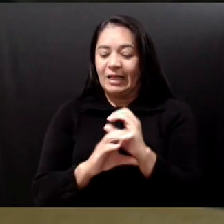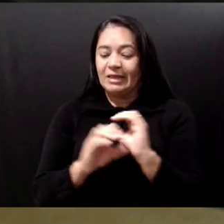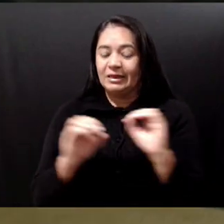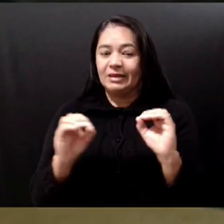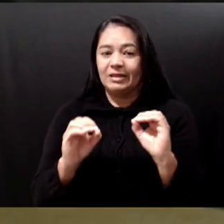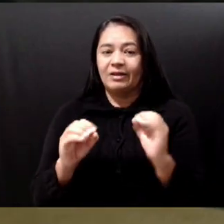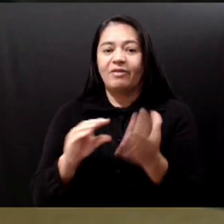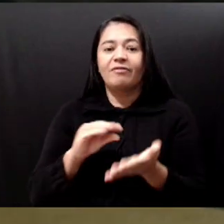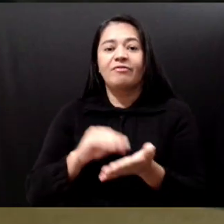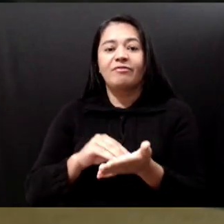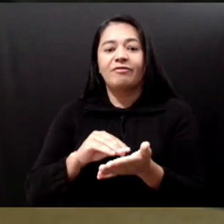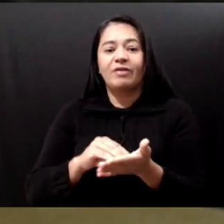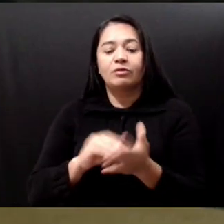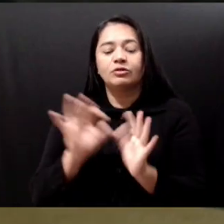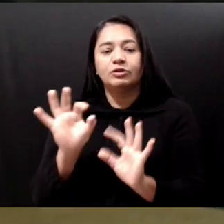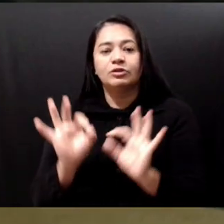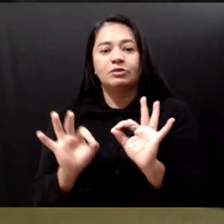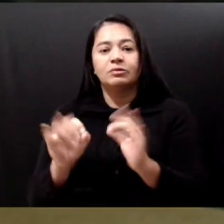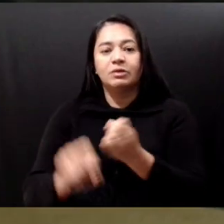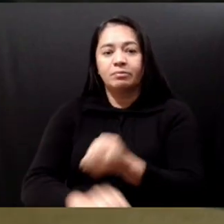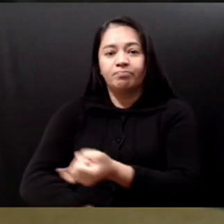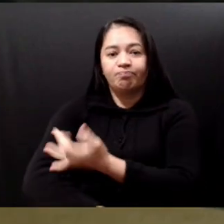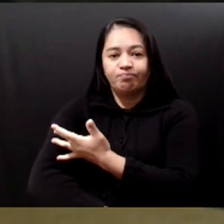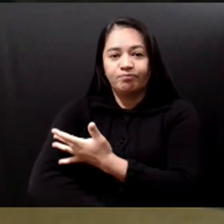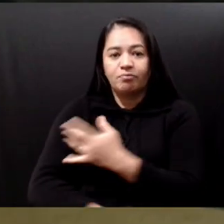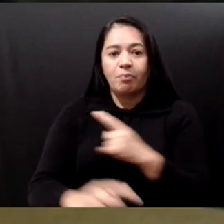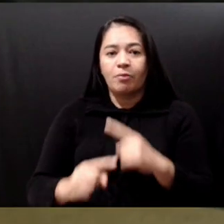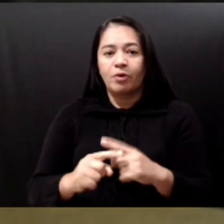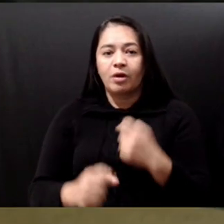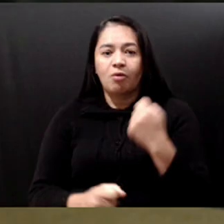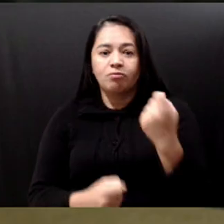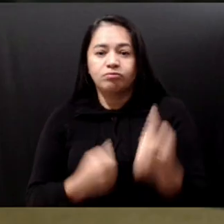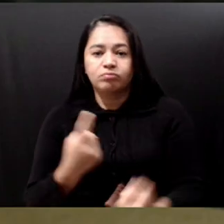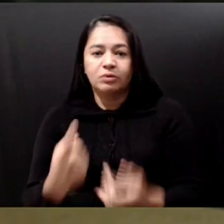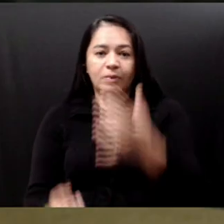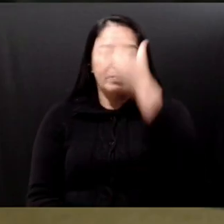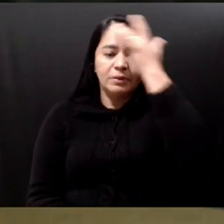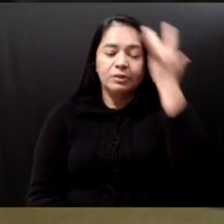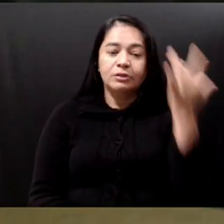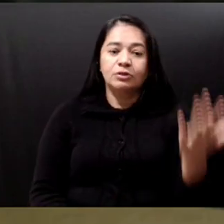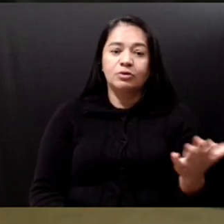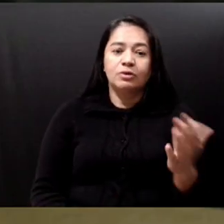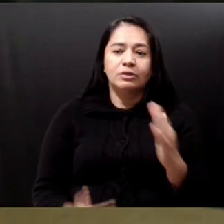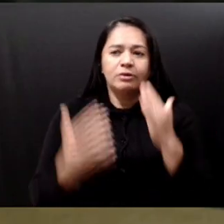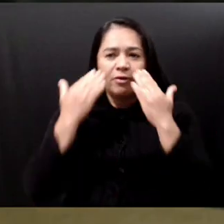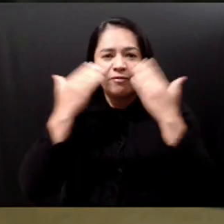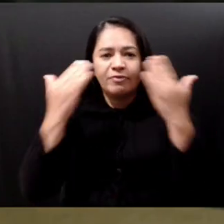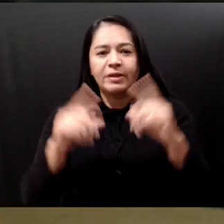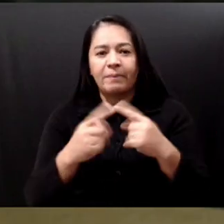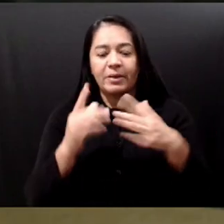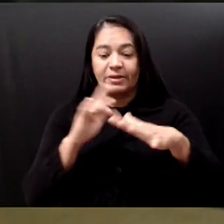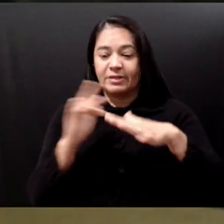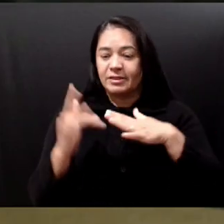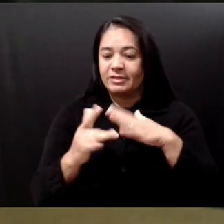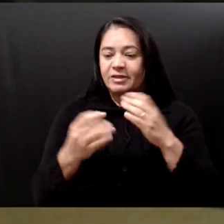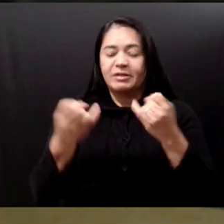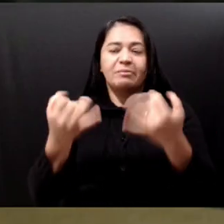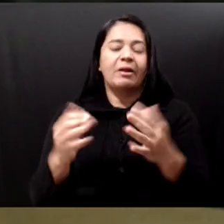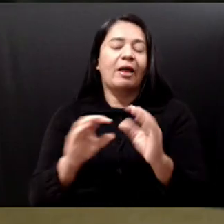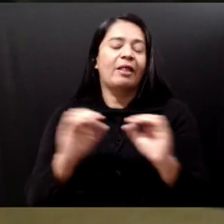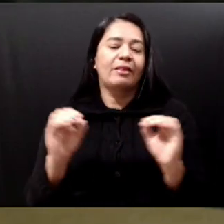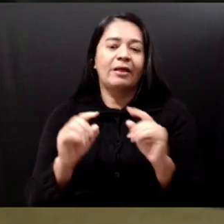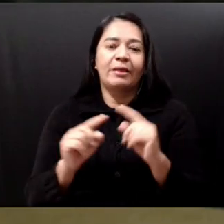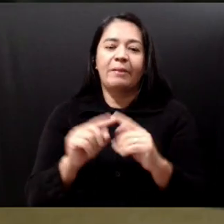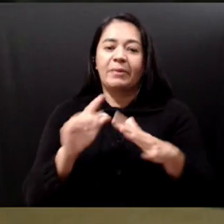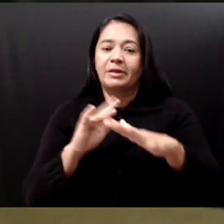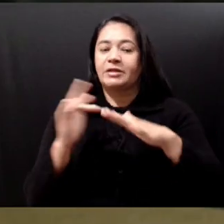né, mas pouco se fala nas redes sociais, porque nas redes sociais a gente vê que tudo é muito lindo, né, o pessoal só mostra o lado positivo do empreendedorismo.